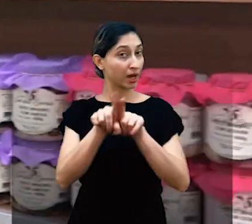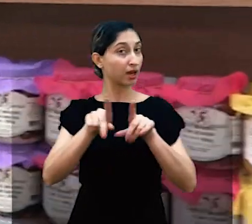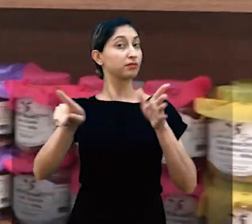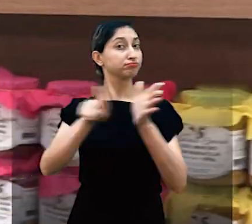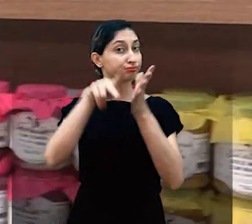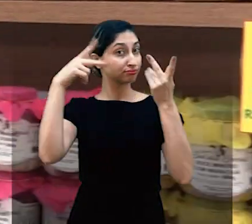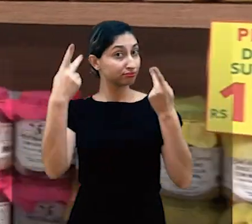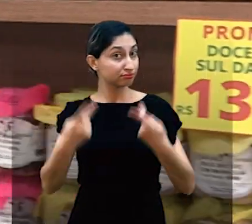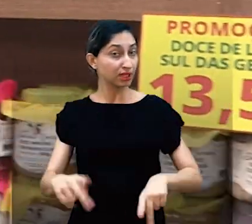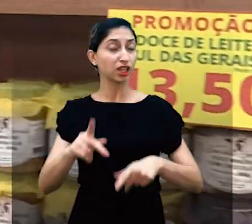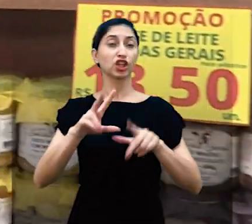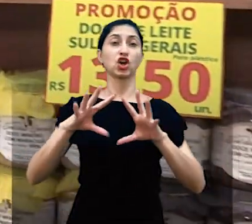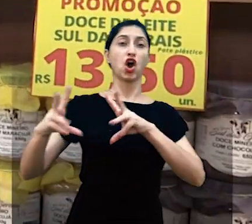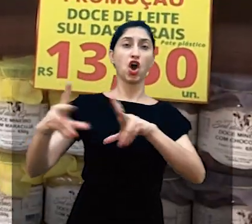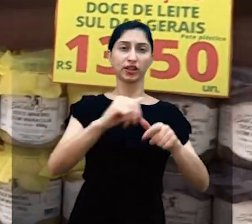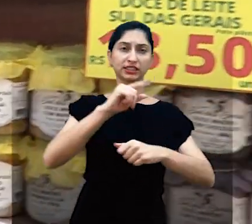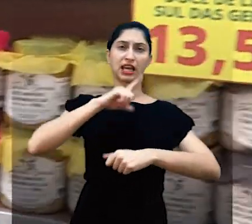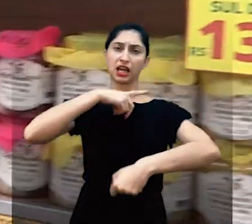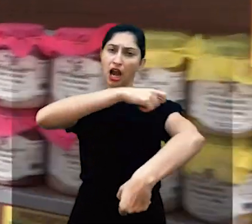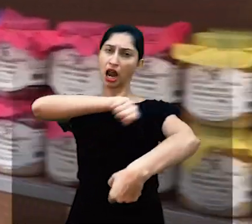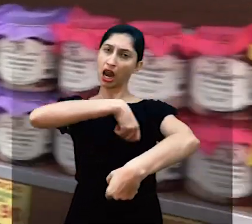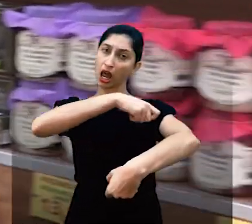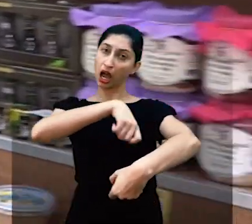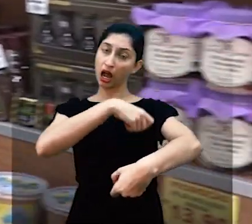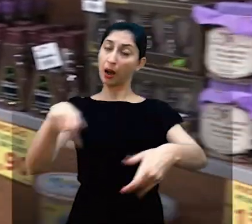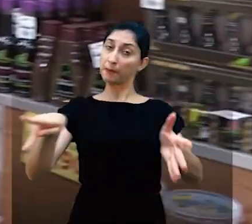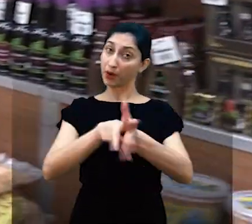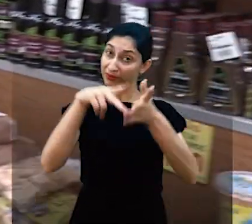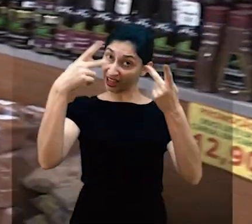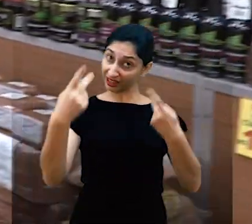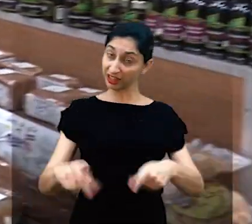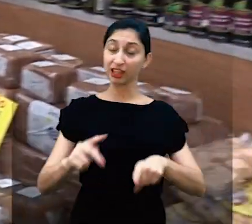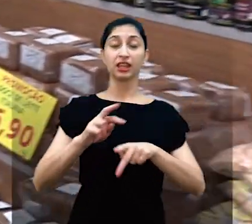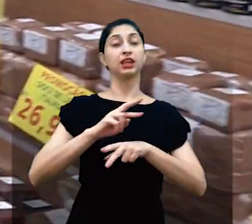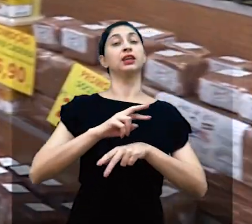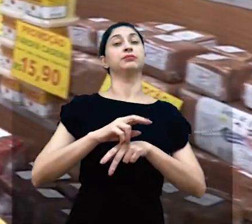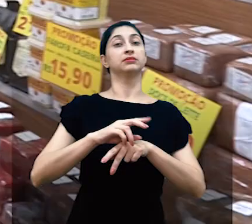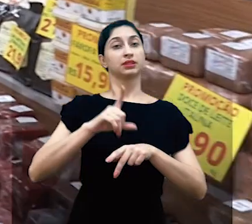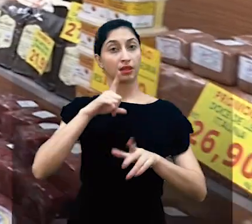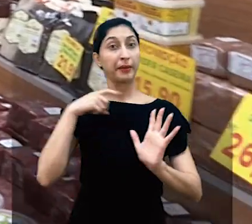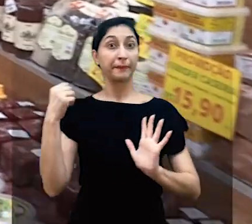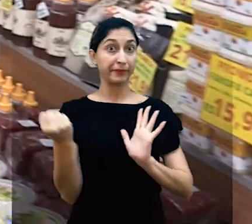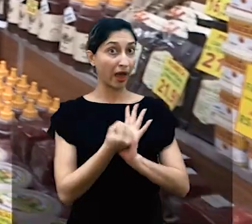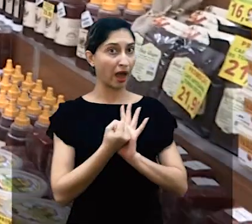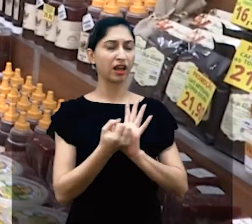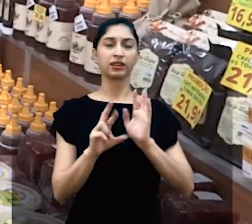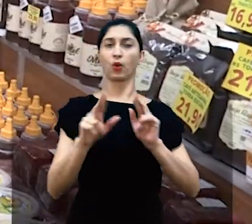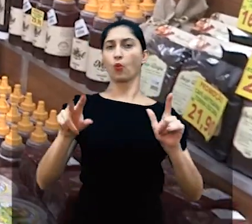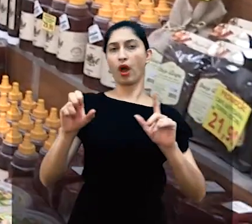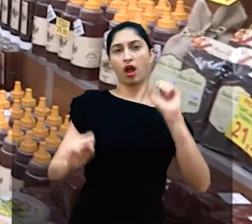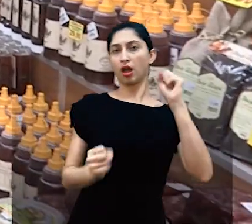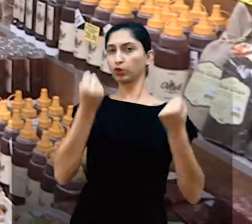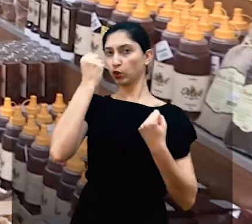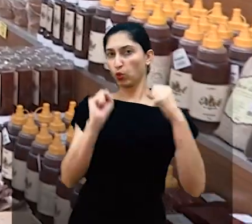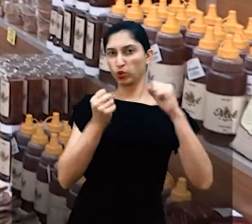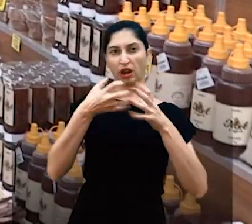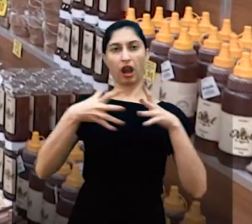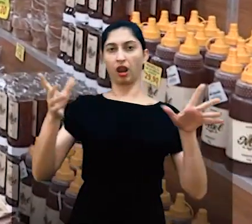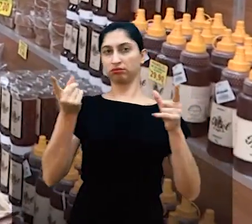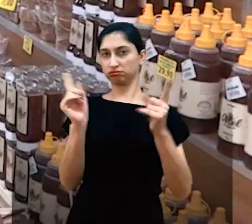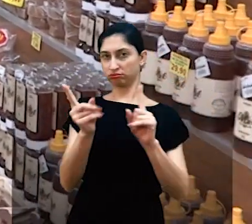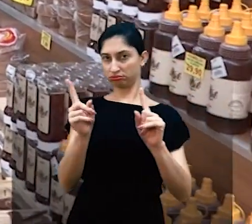de produção de tacho, entendeu? Tem suas marcas e tudo, mas não é de indústria. Queijos, aqui faz